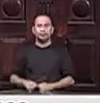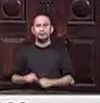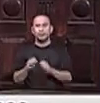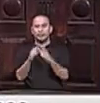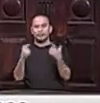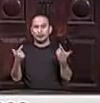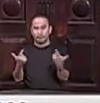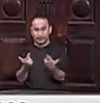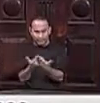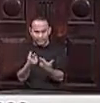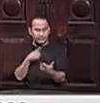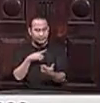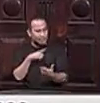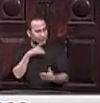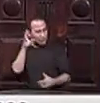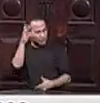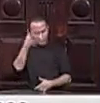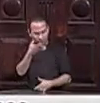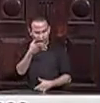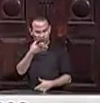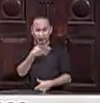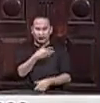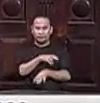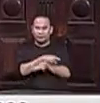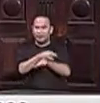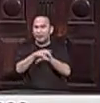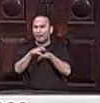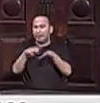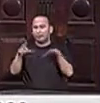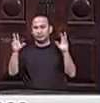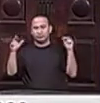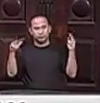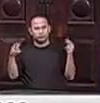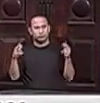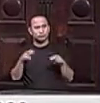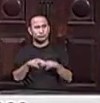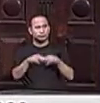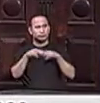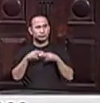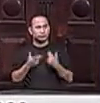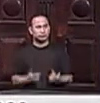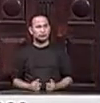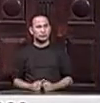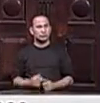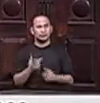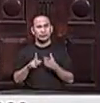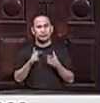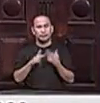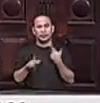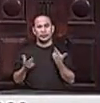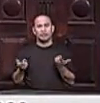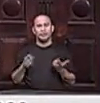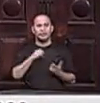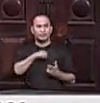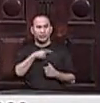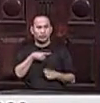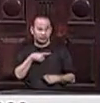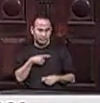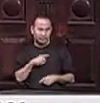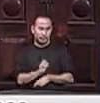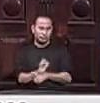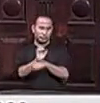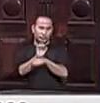Legislativa teve que decidir sobre inúmeros aspectos relativos ao drama fiscal que vive o nosso Estado,